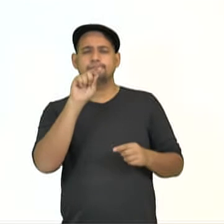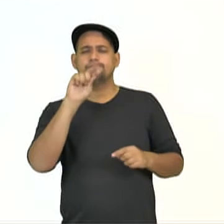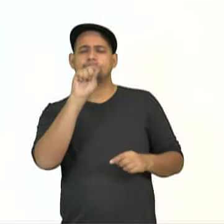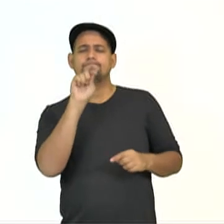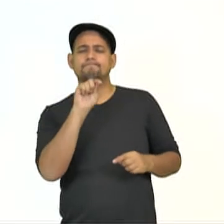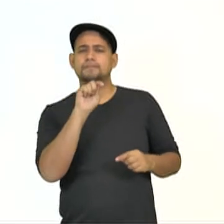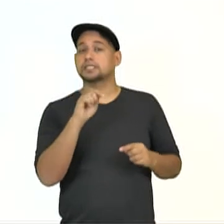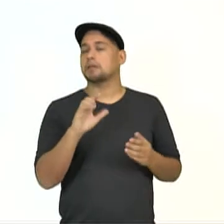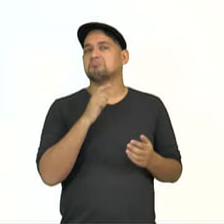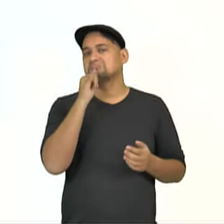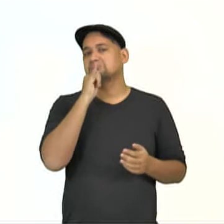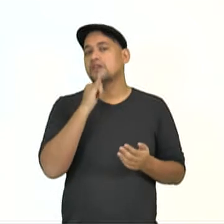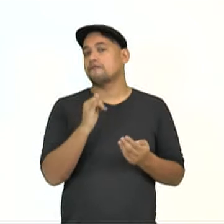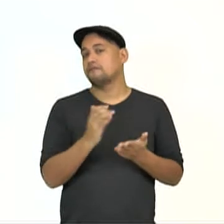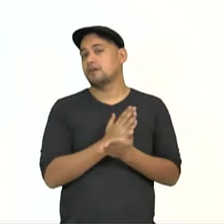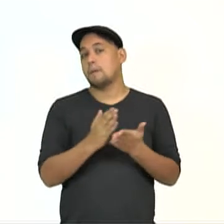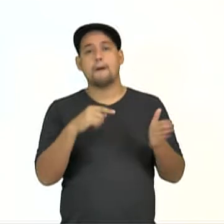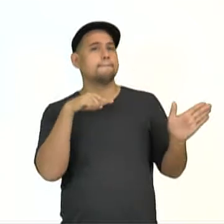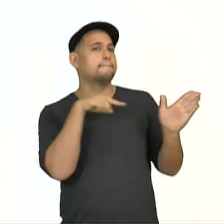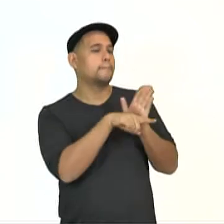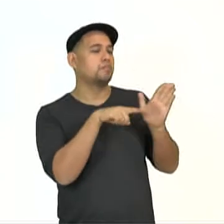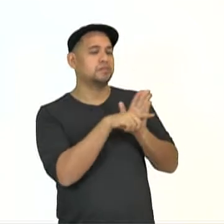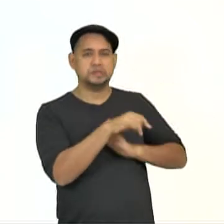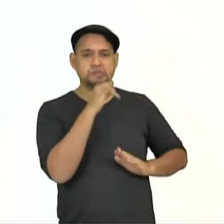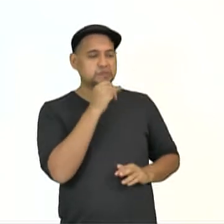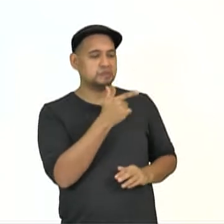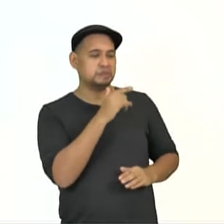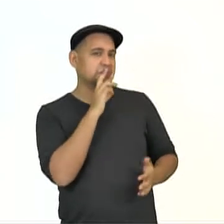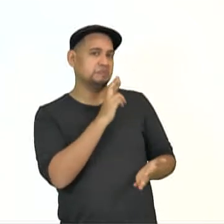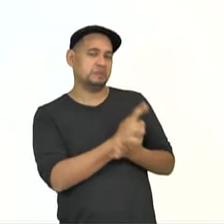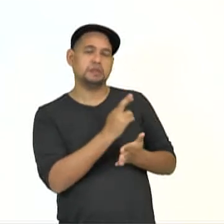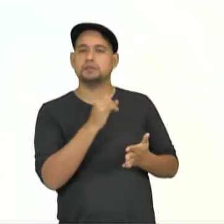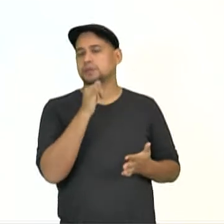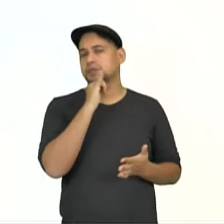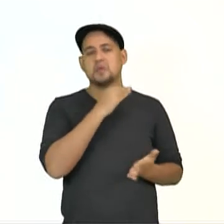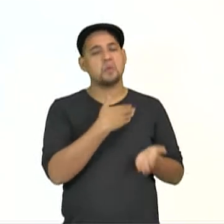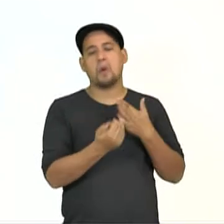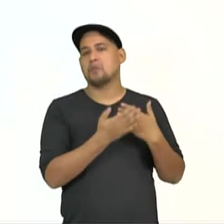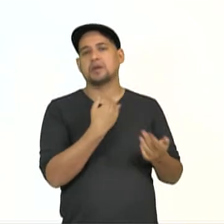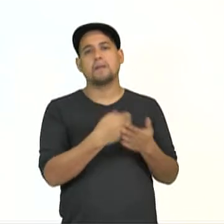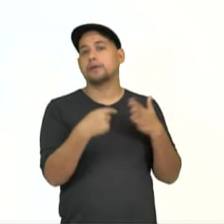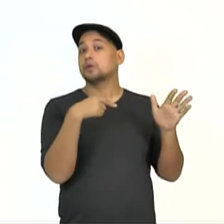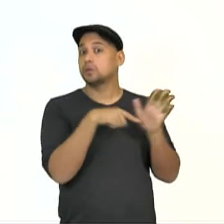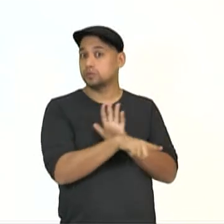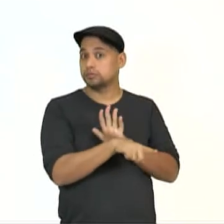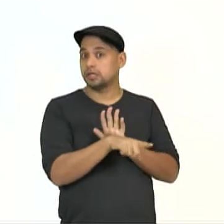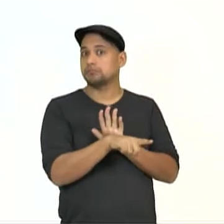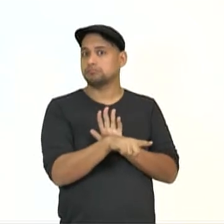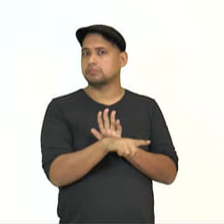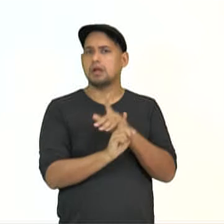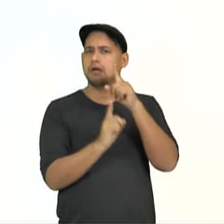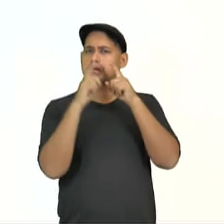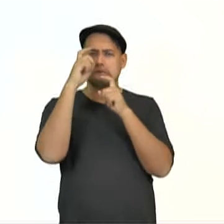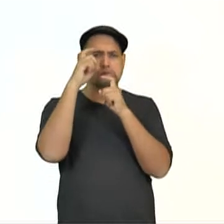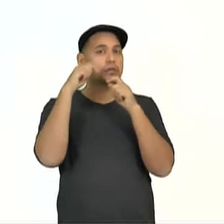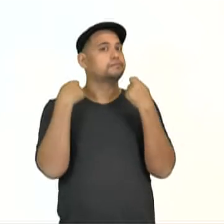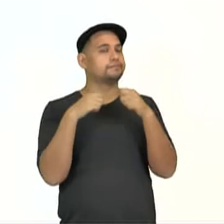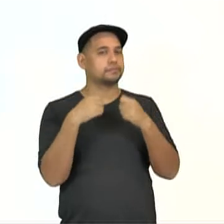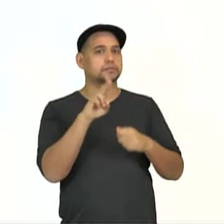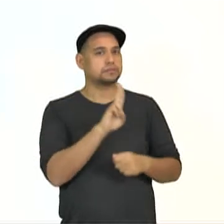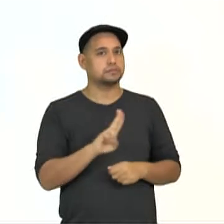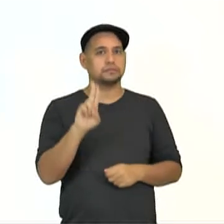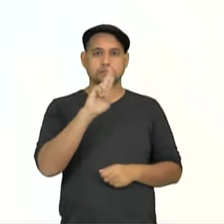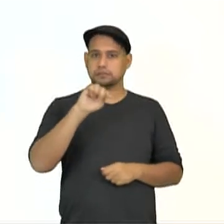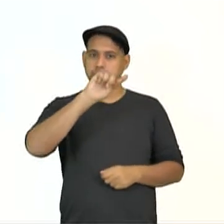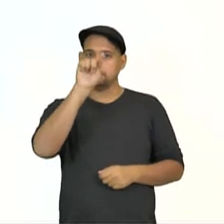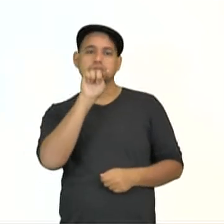qualquer pergunta, ainda que não exija resposta. Então, qualquer pergunta, sempre dúvida, eu vou usar o